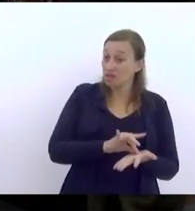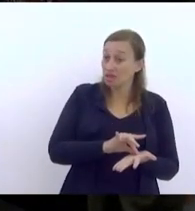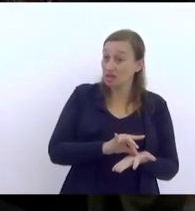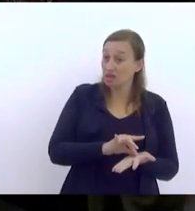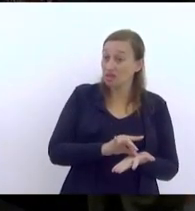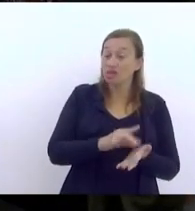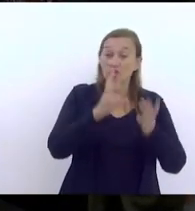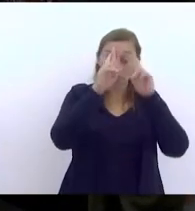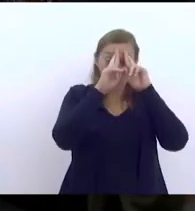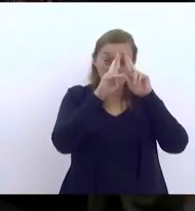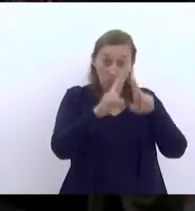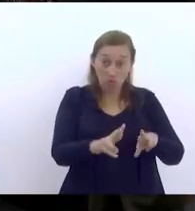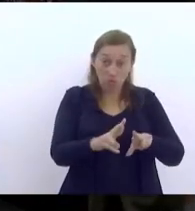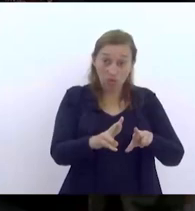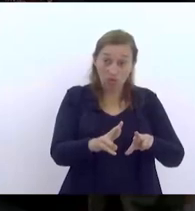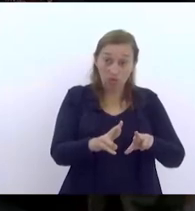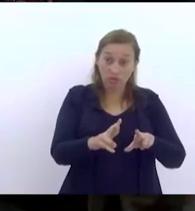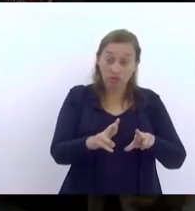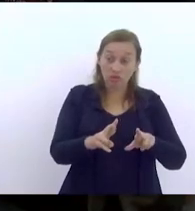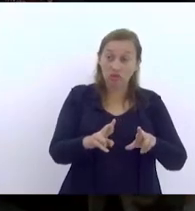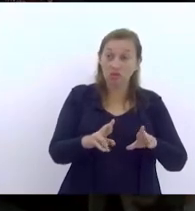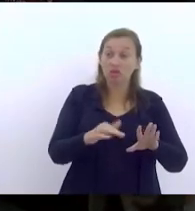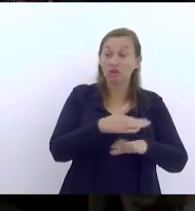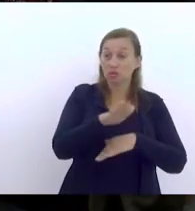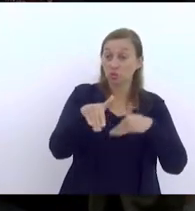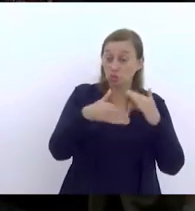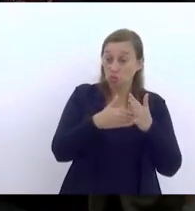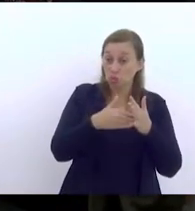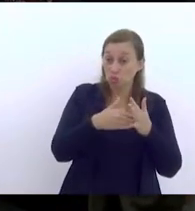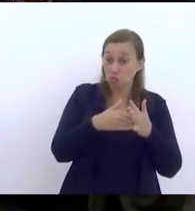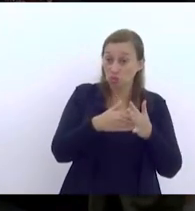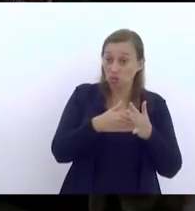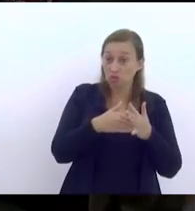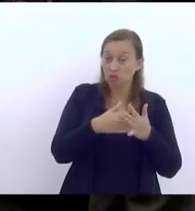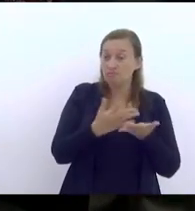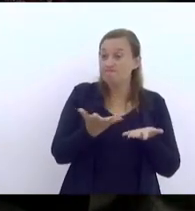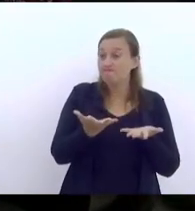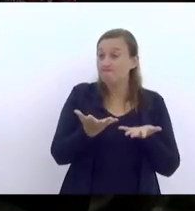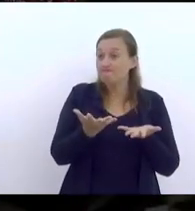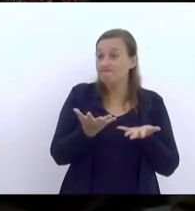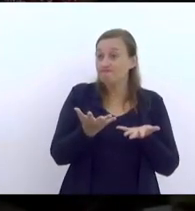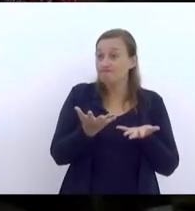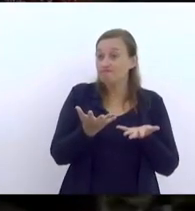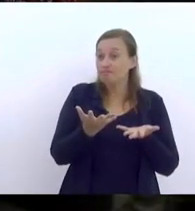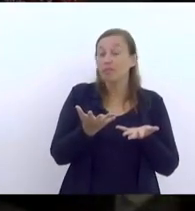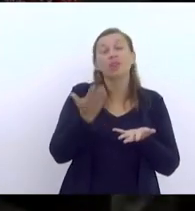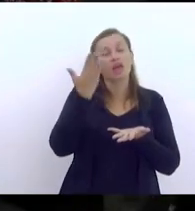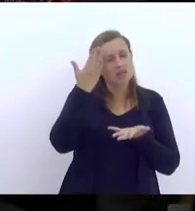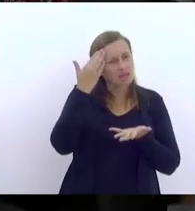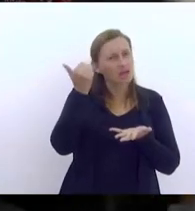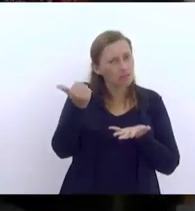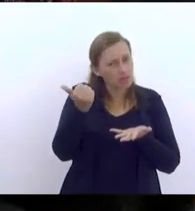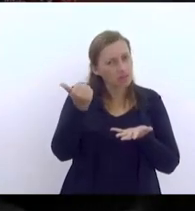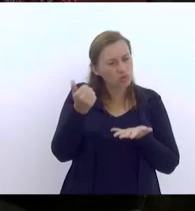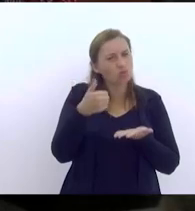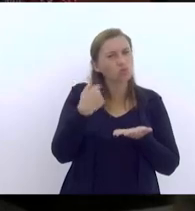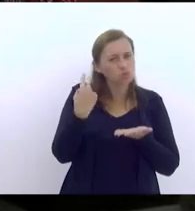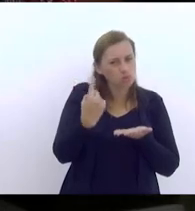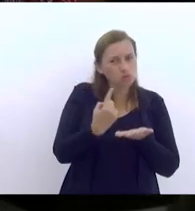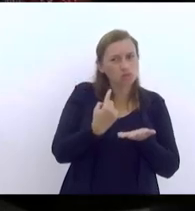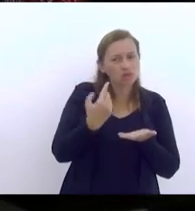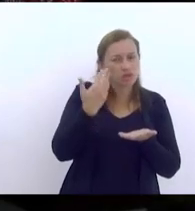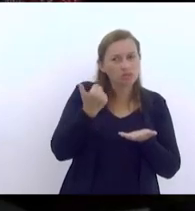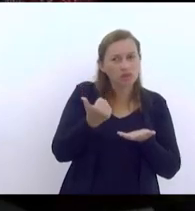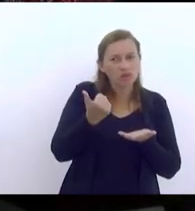é o respeito ao próximo. A gente sabe, todos sabem,